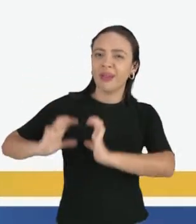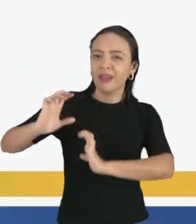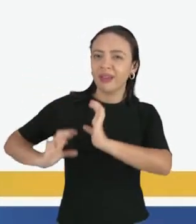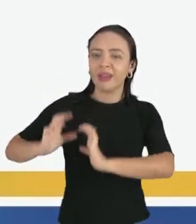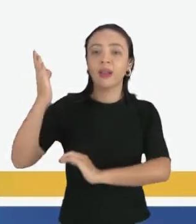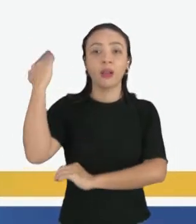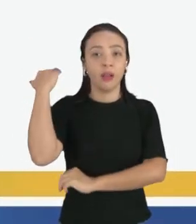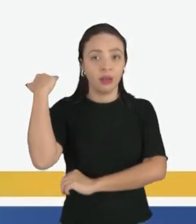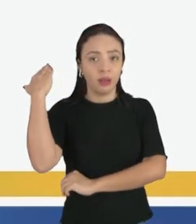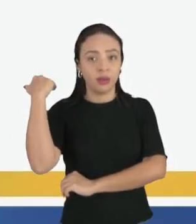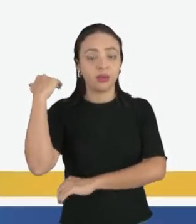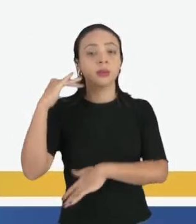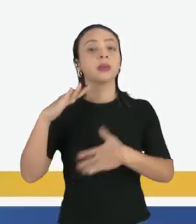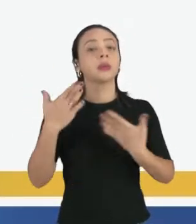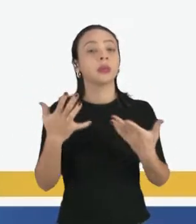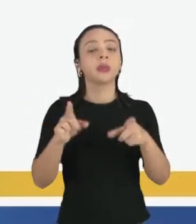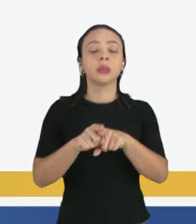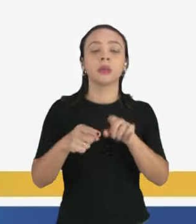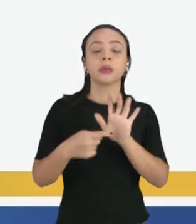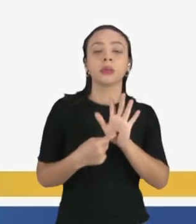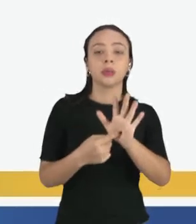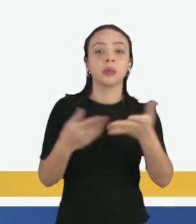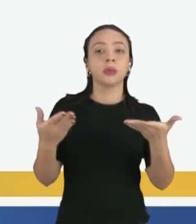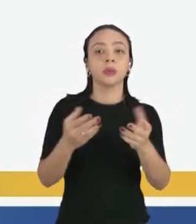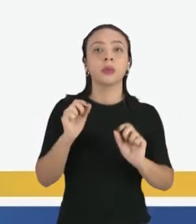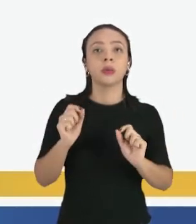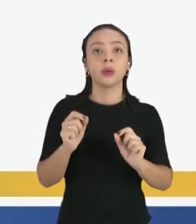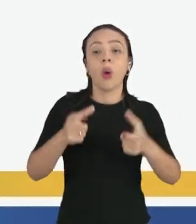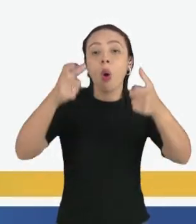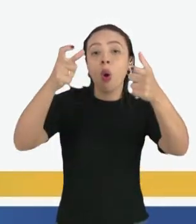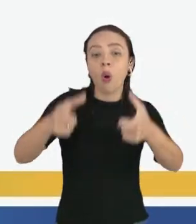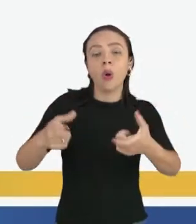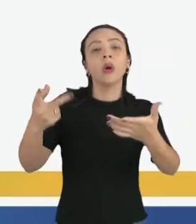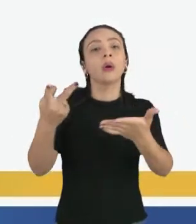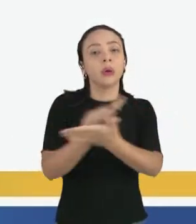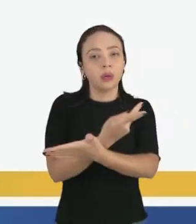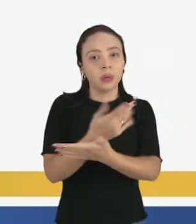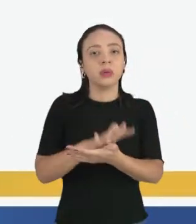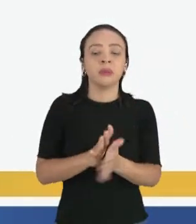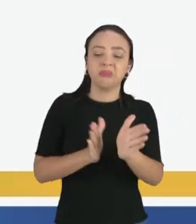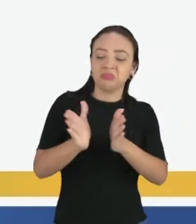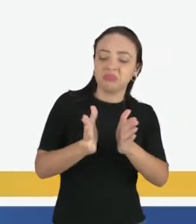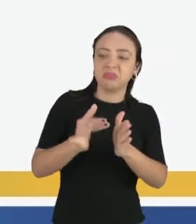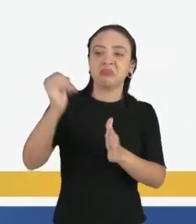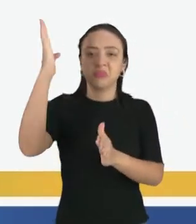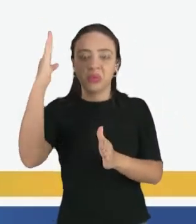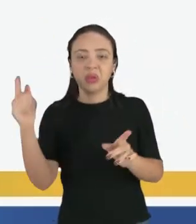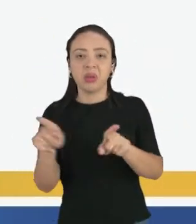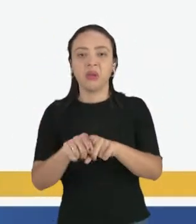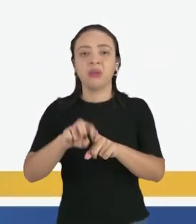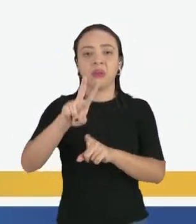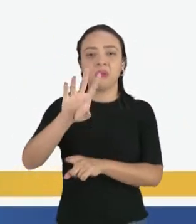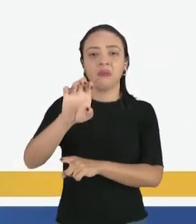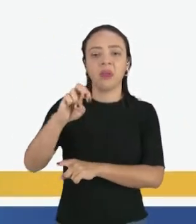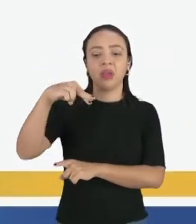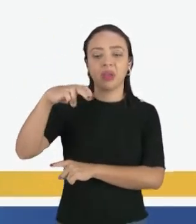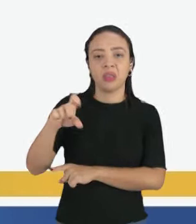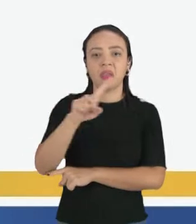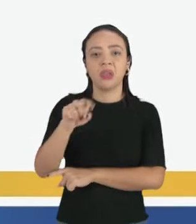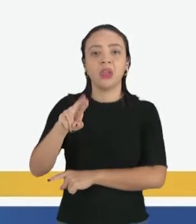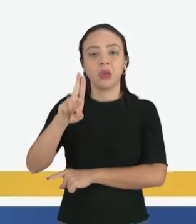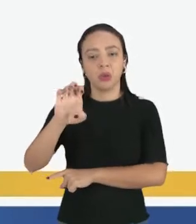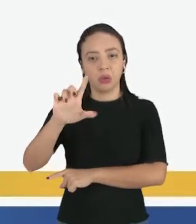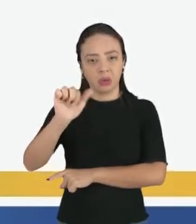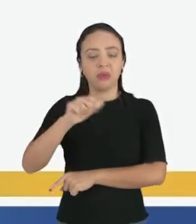no passado, e aí nós temos exatamente a localização dela entre Brasil e Venezuela. Então é